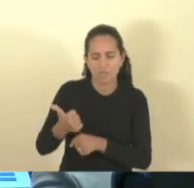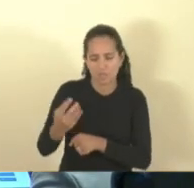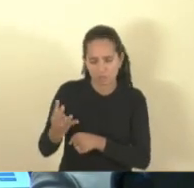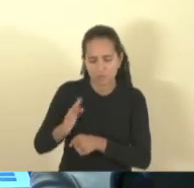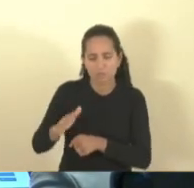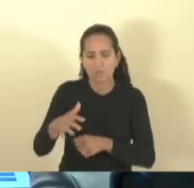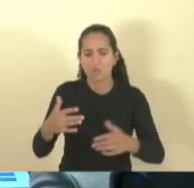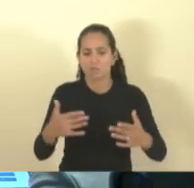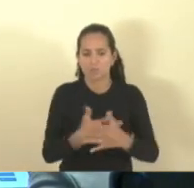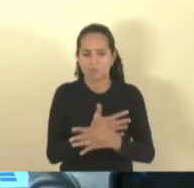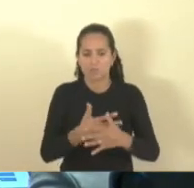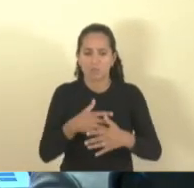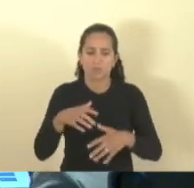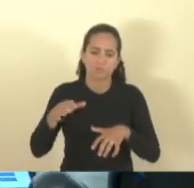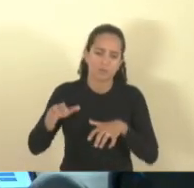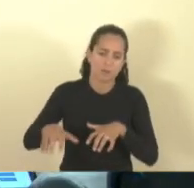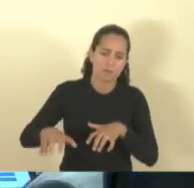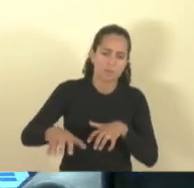e regional.